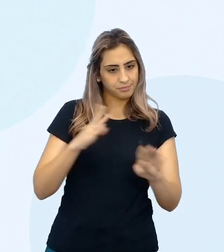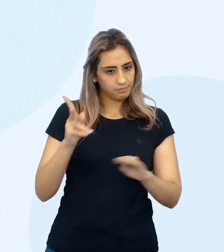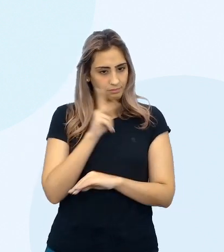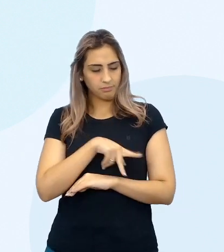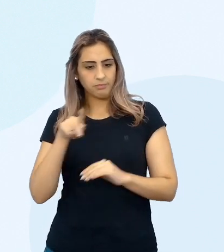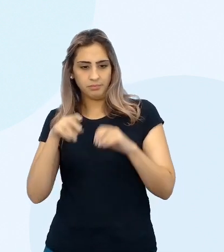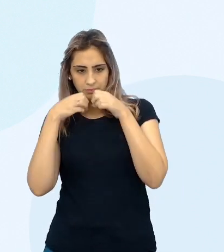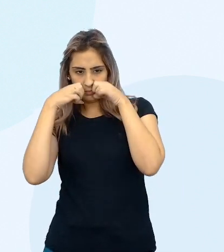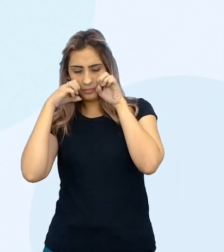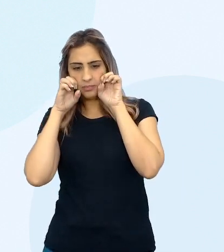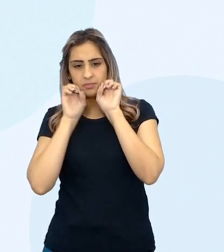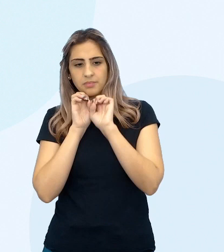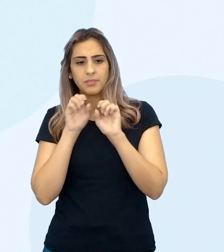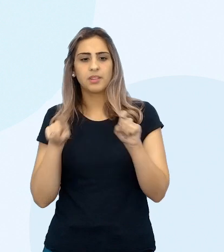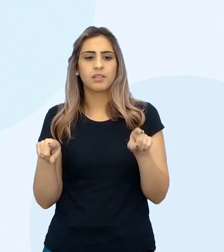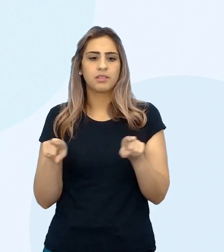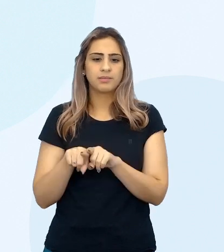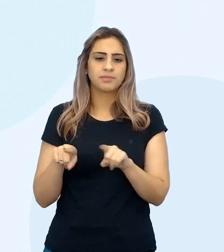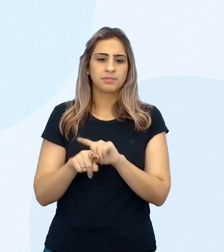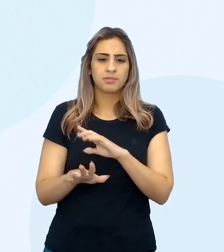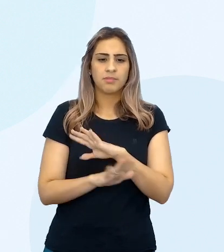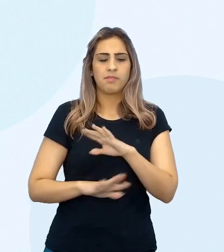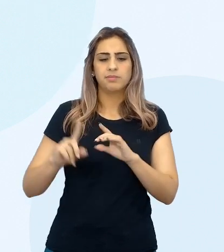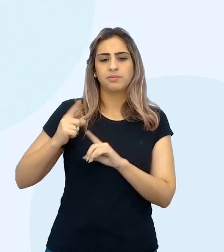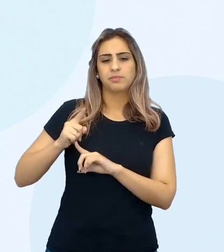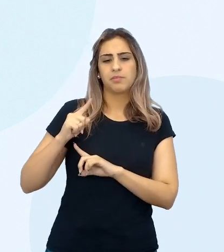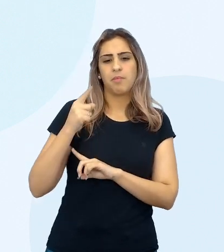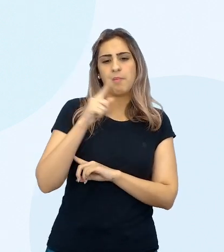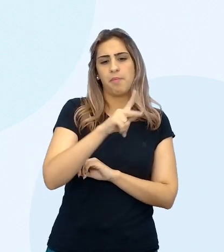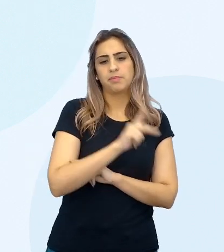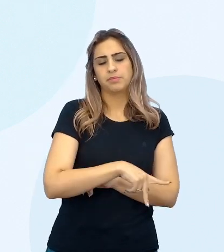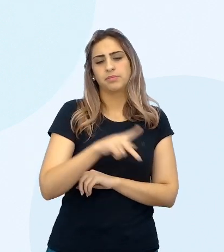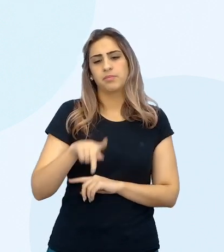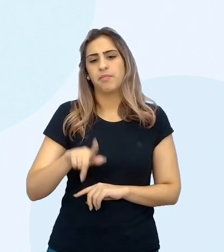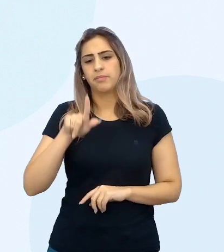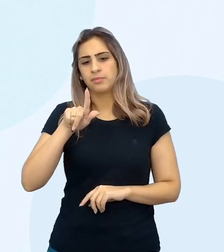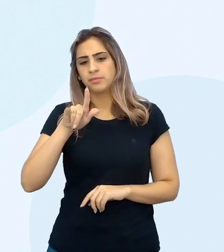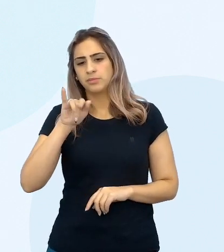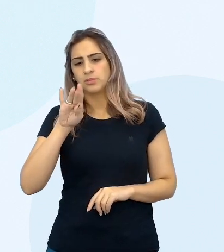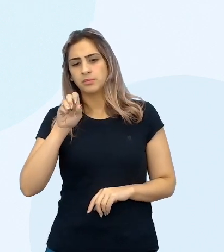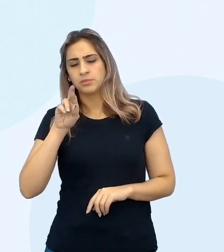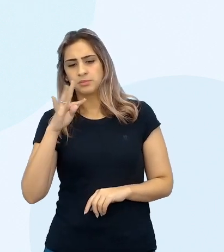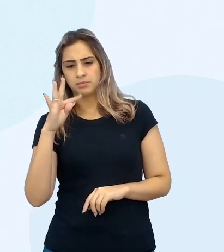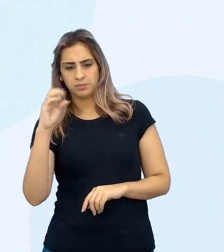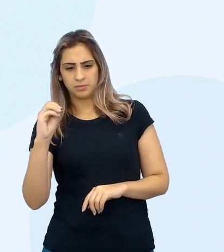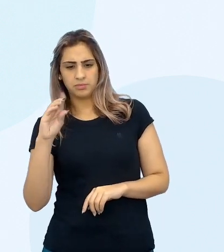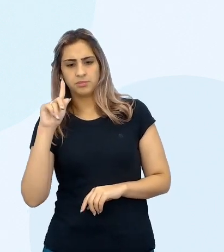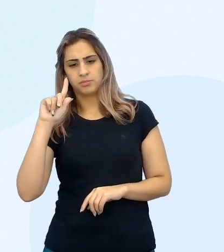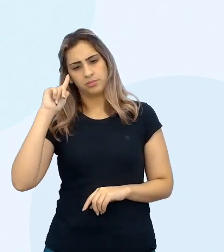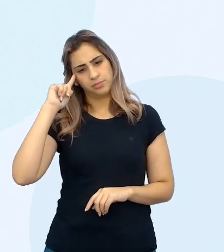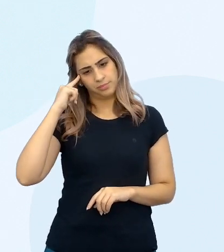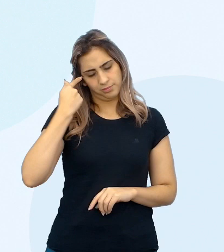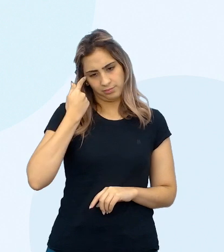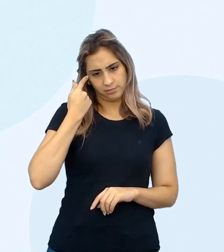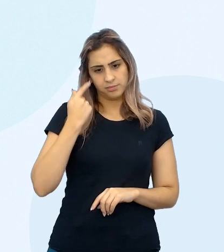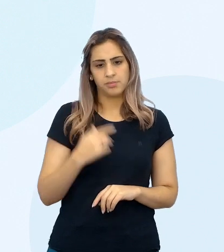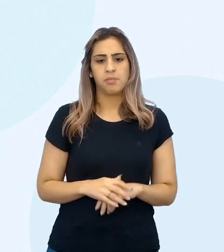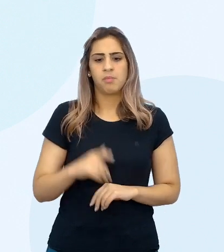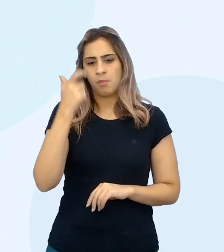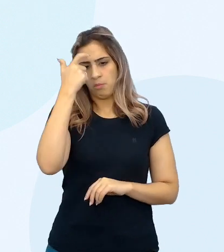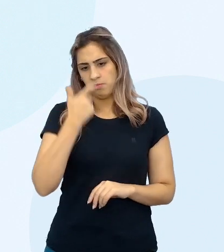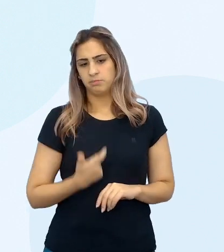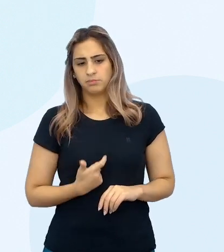professora Eveline. Tem Rumo ao Espaço, professor Gilberto, mais voltado aí para física, né? O Giba. Certo. O meu